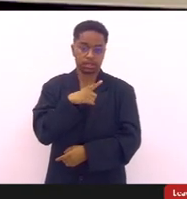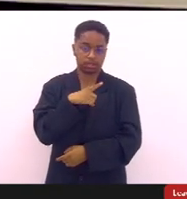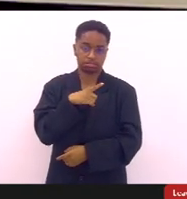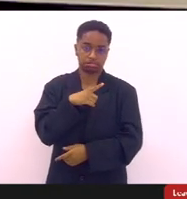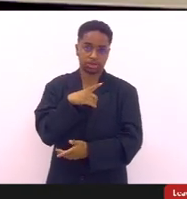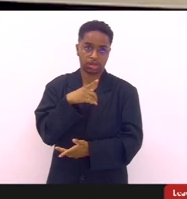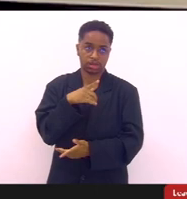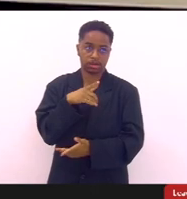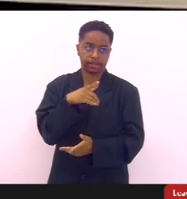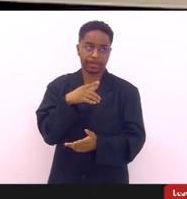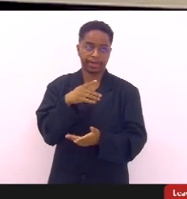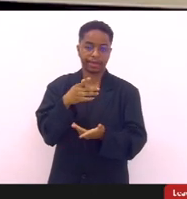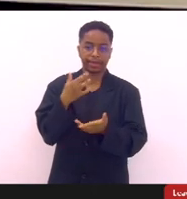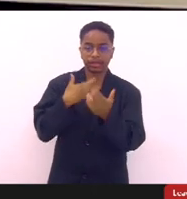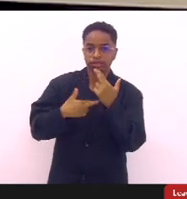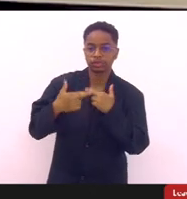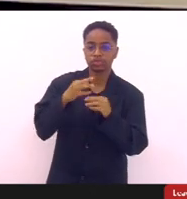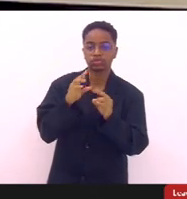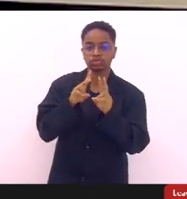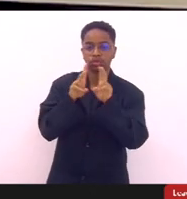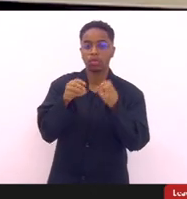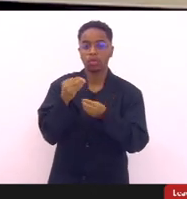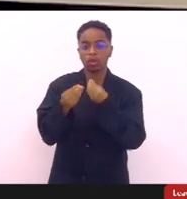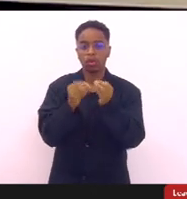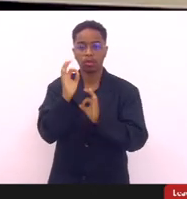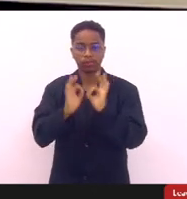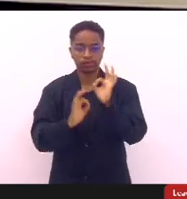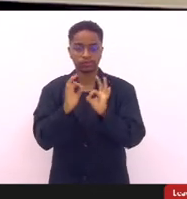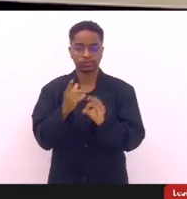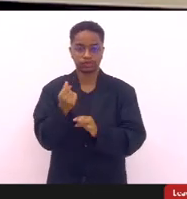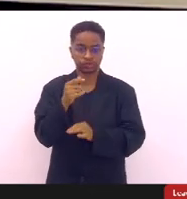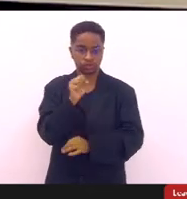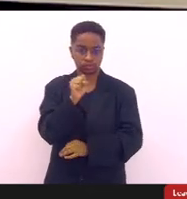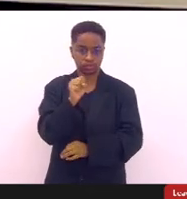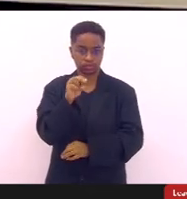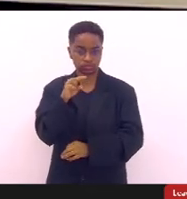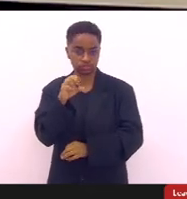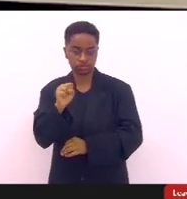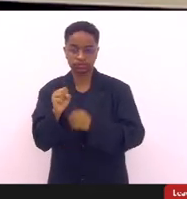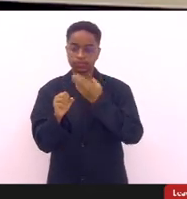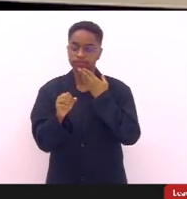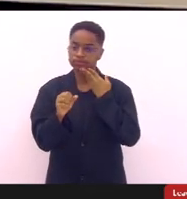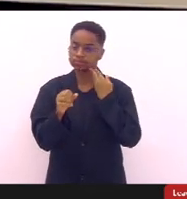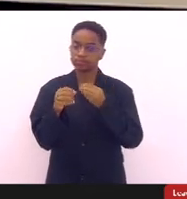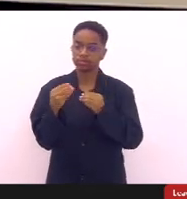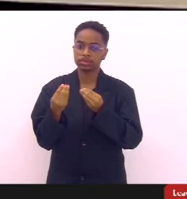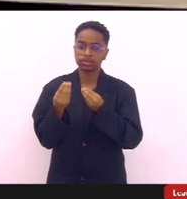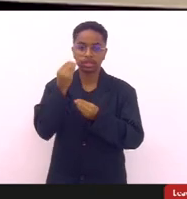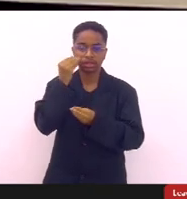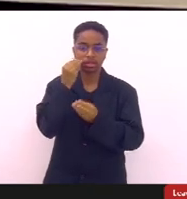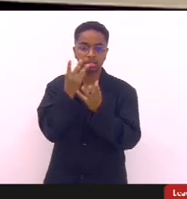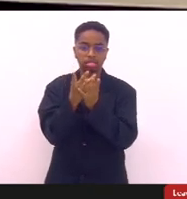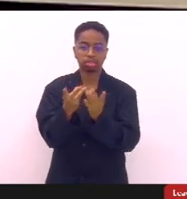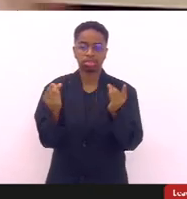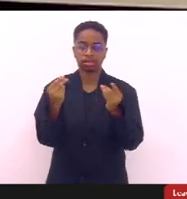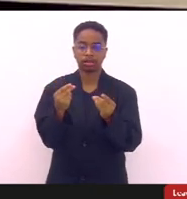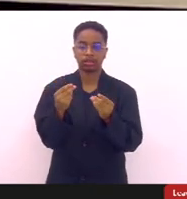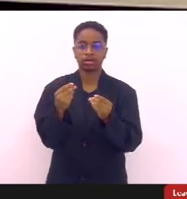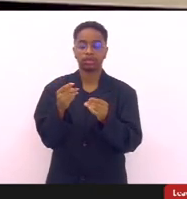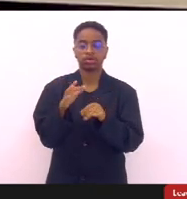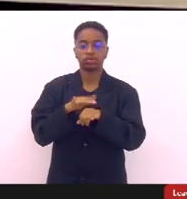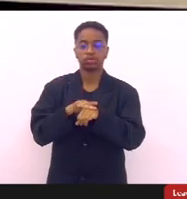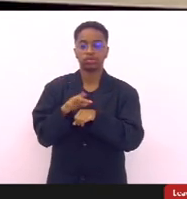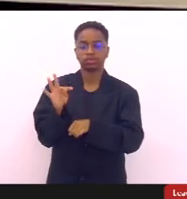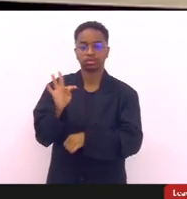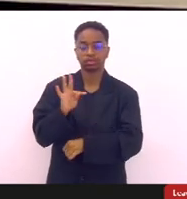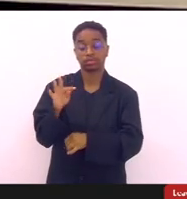gerir o dinheiro do SUS para fins de enfrentamento a um agravo como a tuberculose, e que dirá com